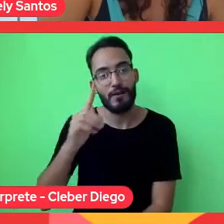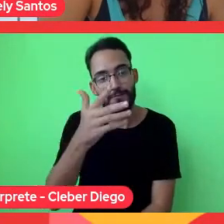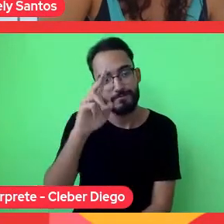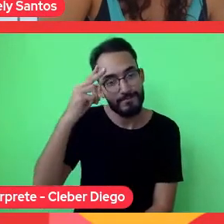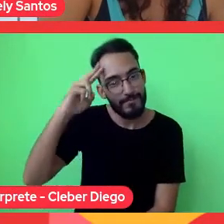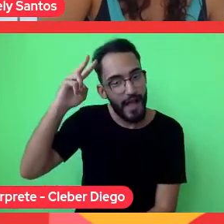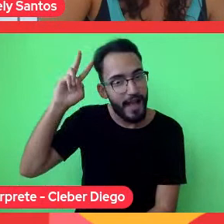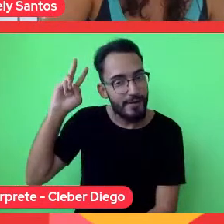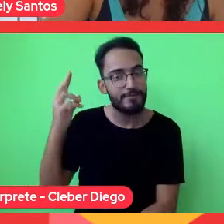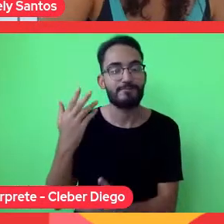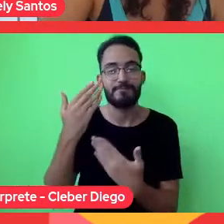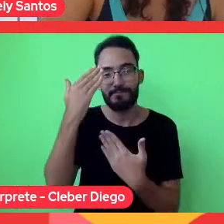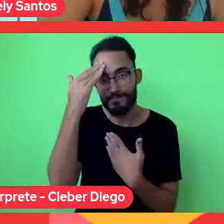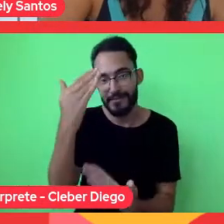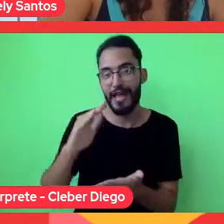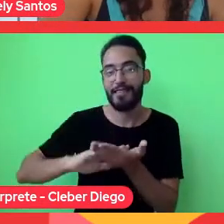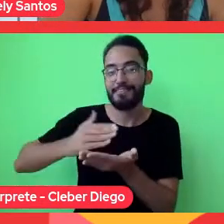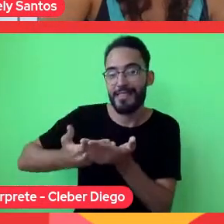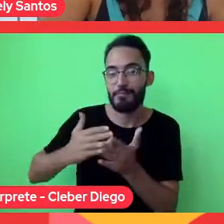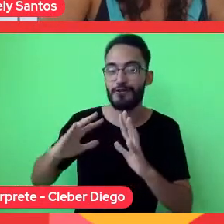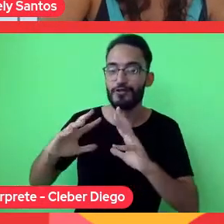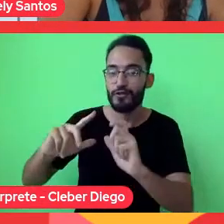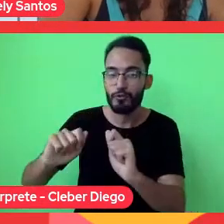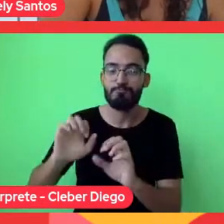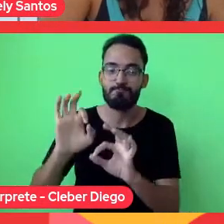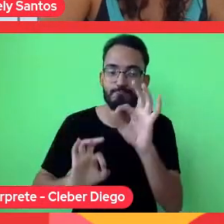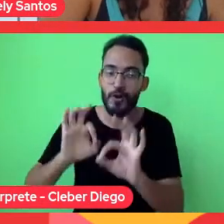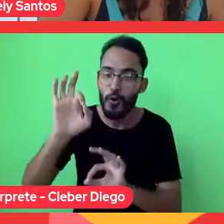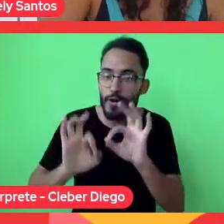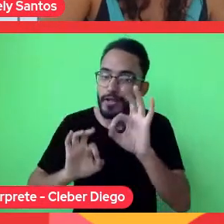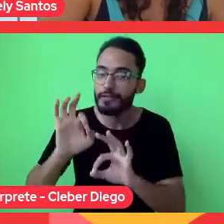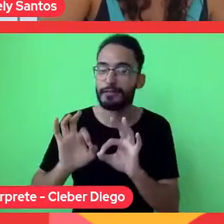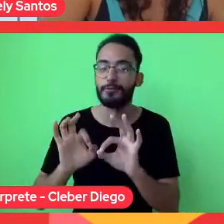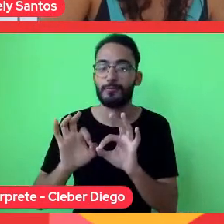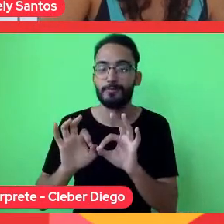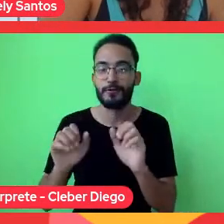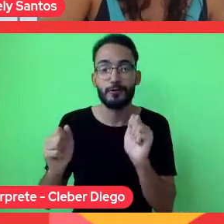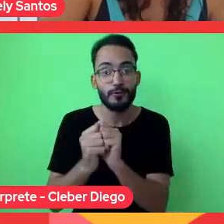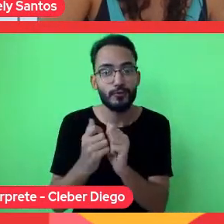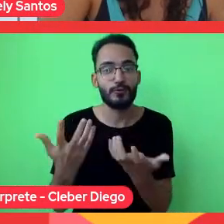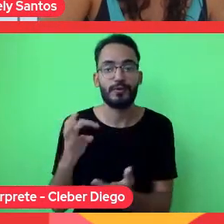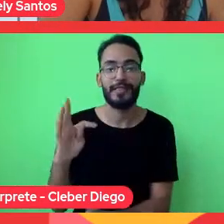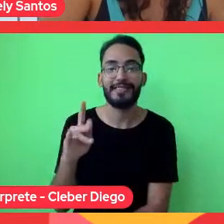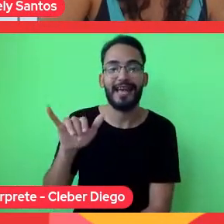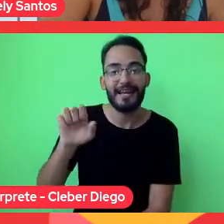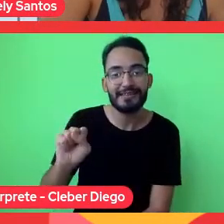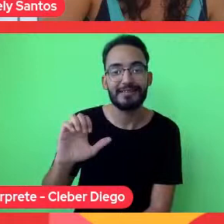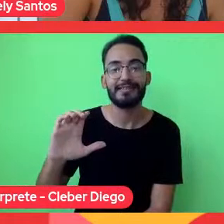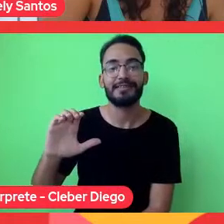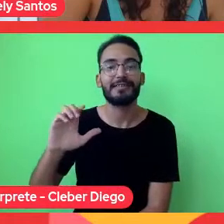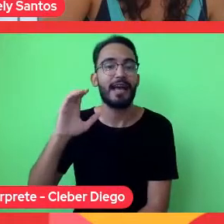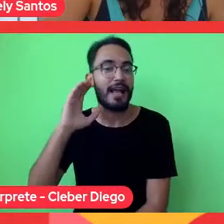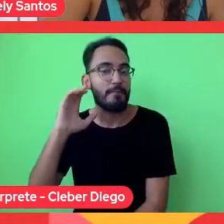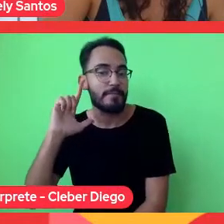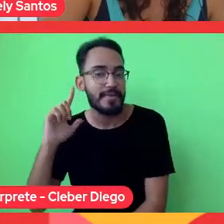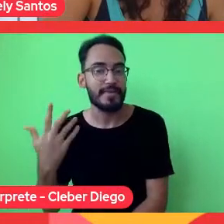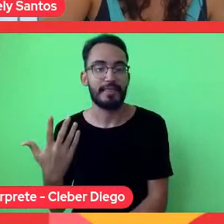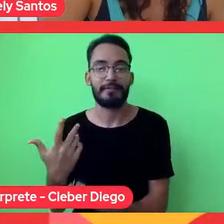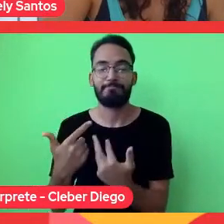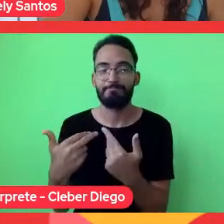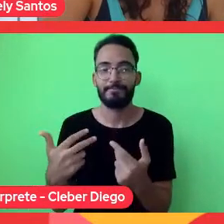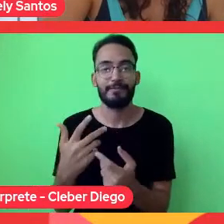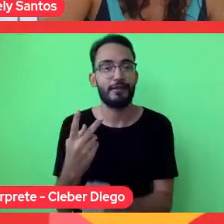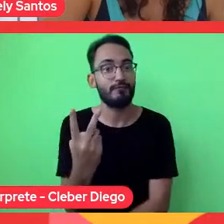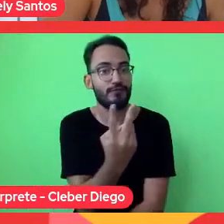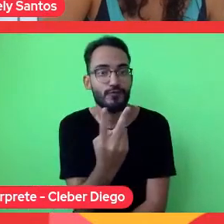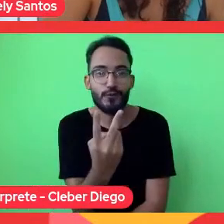incríveis, obrigada aí aos intérpretes, todo mundo que organizou. Thaís, Camila, vocês duas apresentadoras arrasaram,